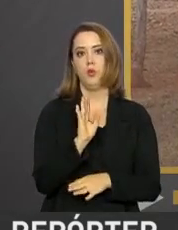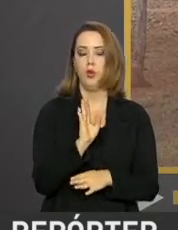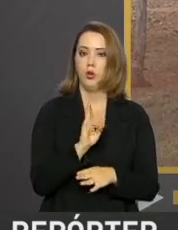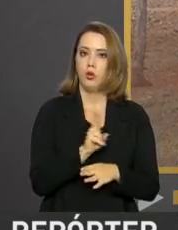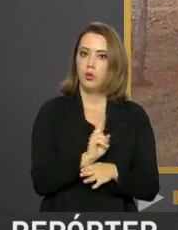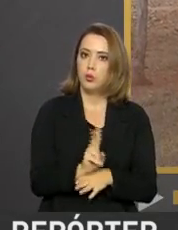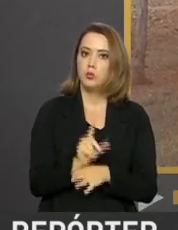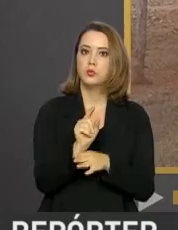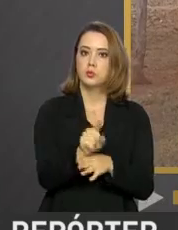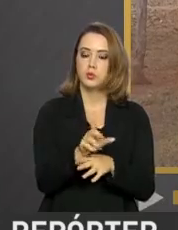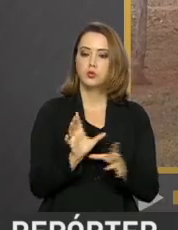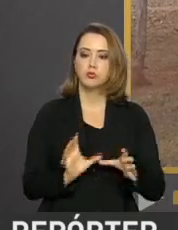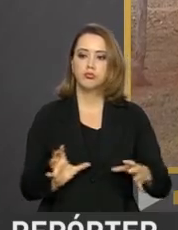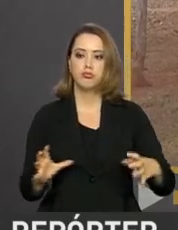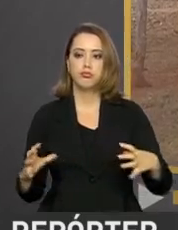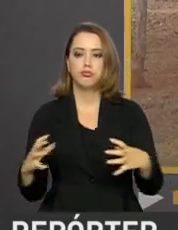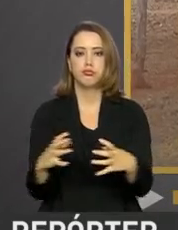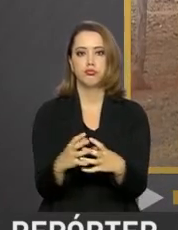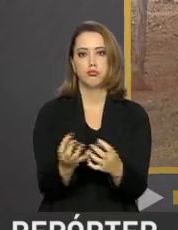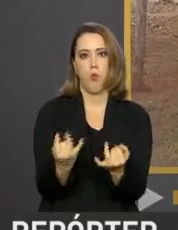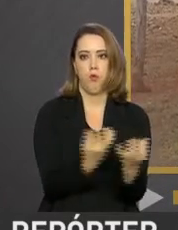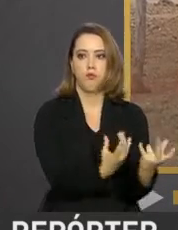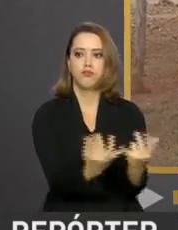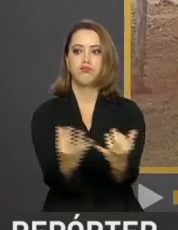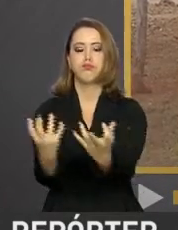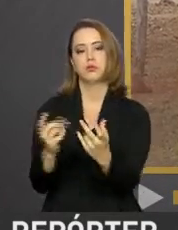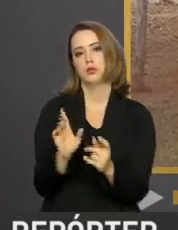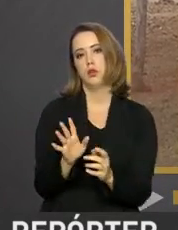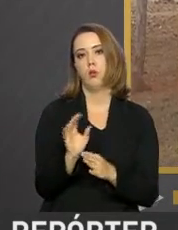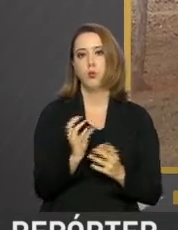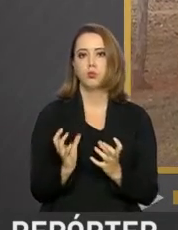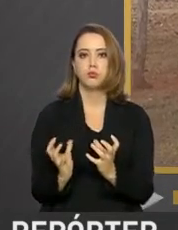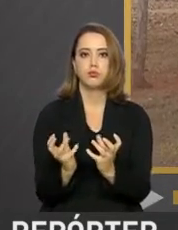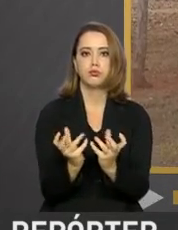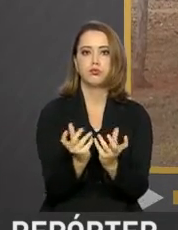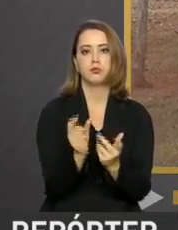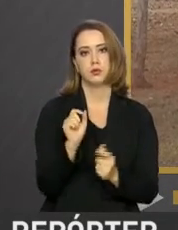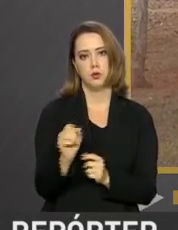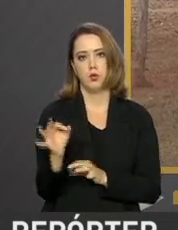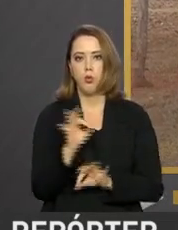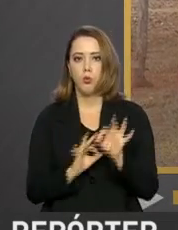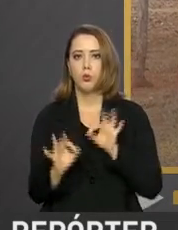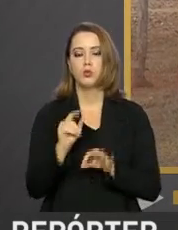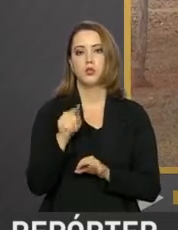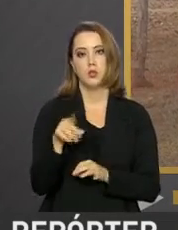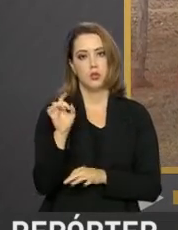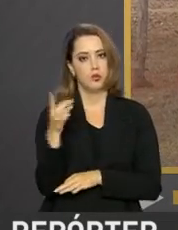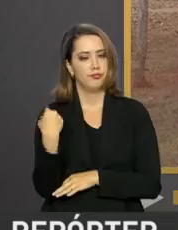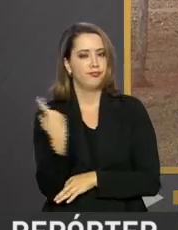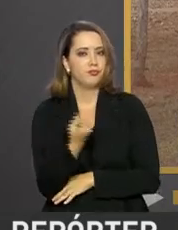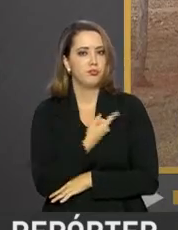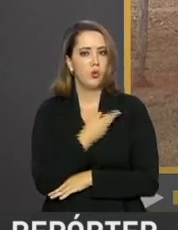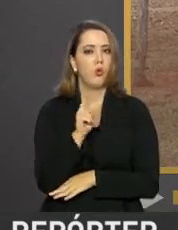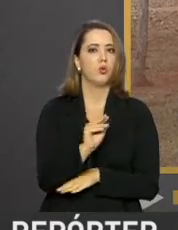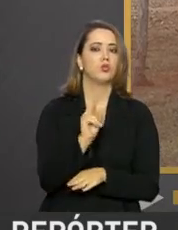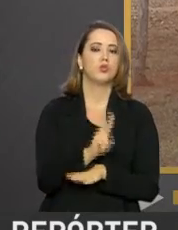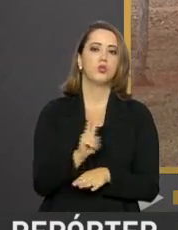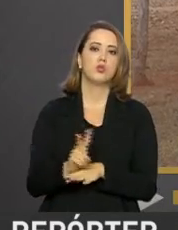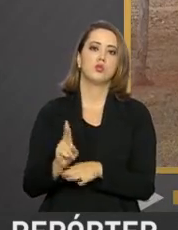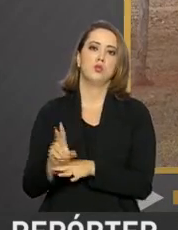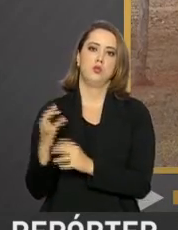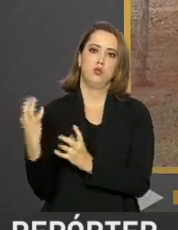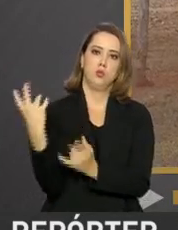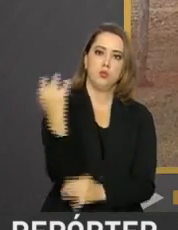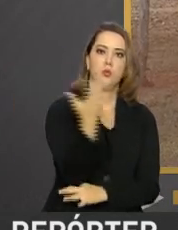o entorno, para que o fogo não passe. Só cabe a nós a proteção das nossas matas, a proteção de nós mesmos contra os